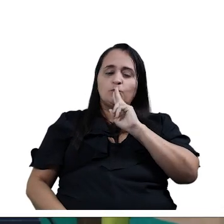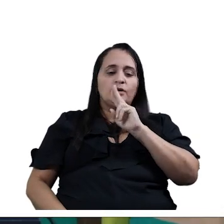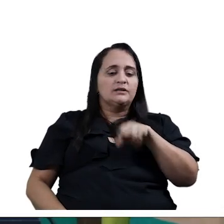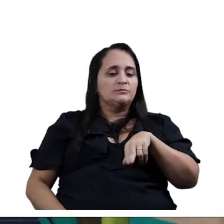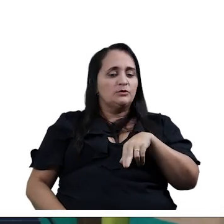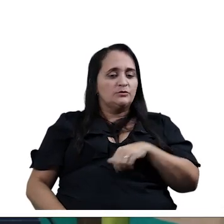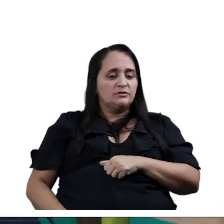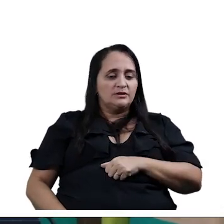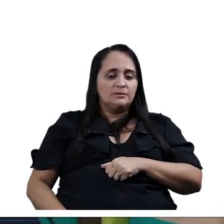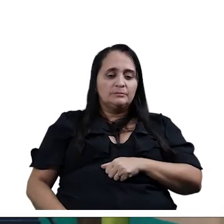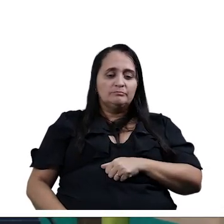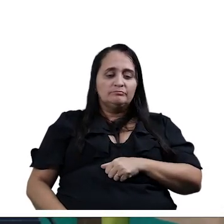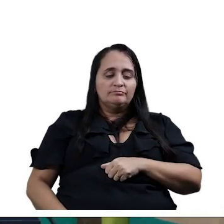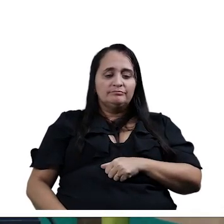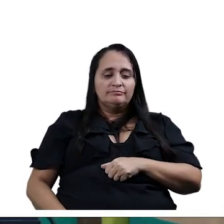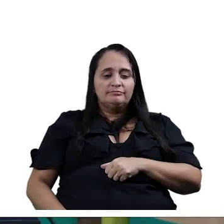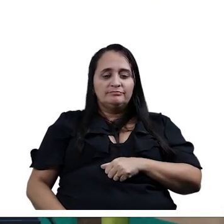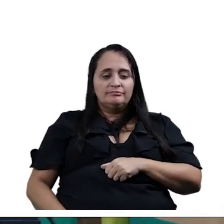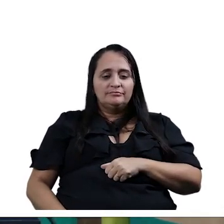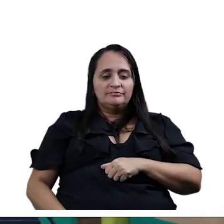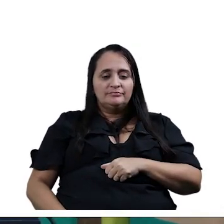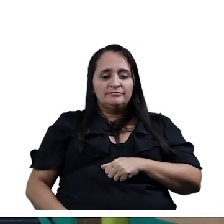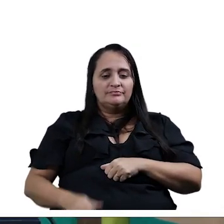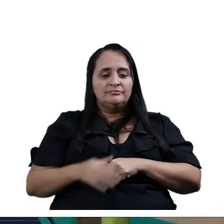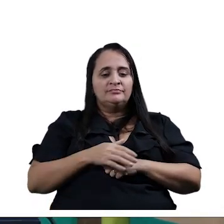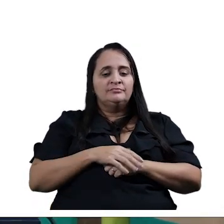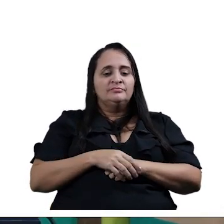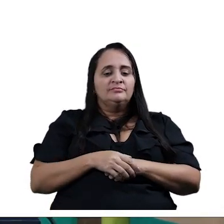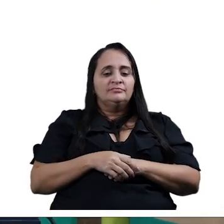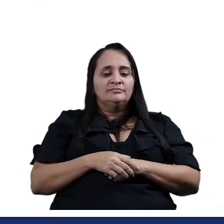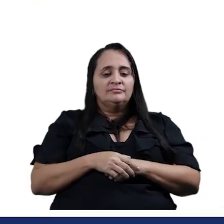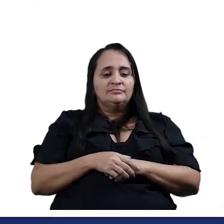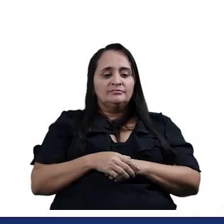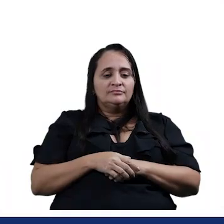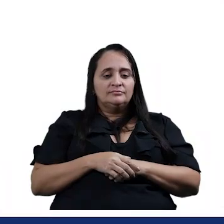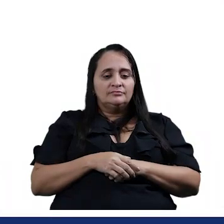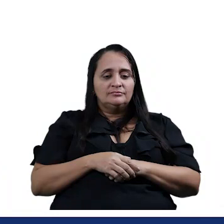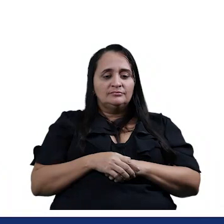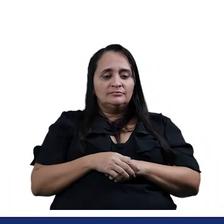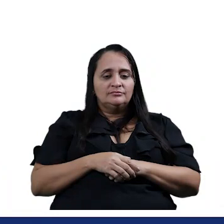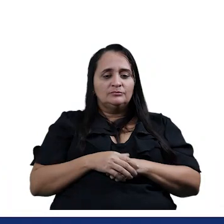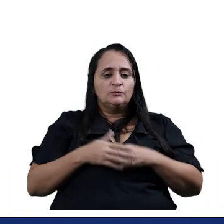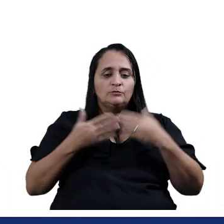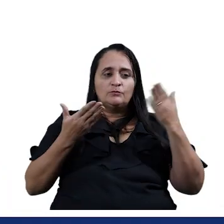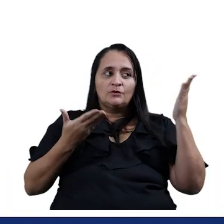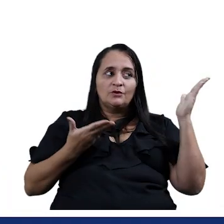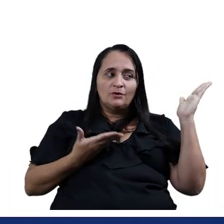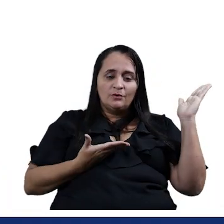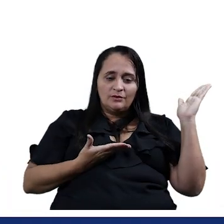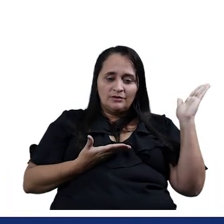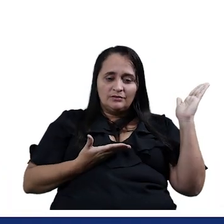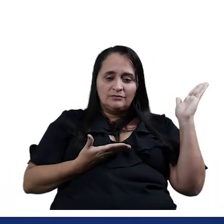questão da indecisão, tá bom? Vamos confirmar então qual é a resposta? Olha aí,